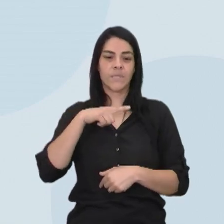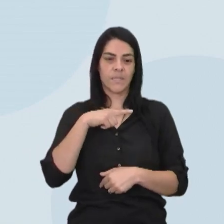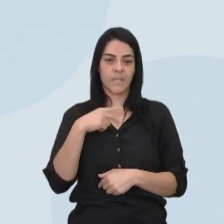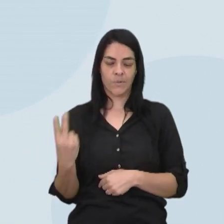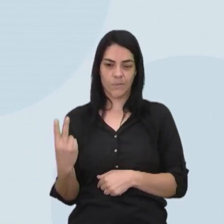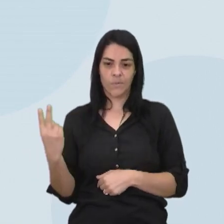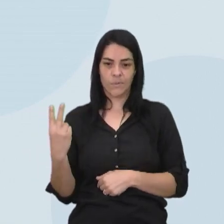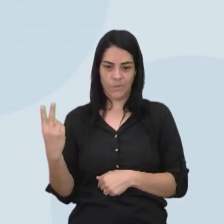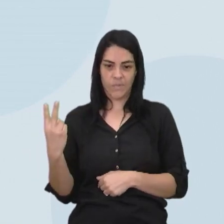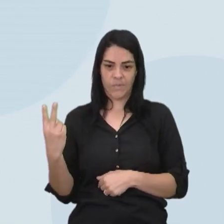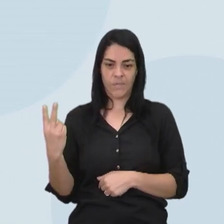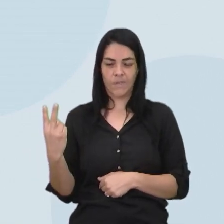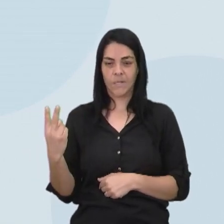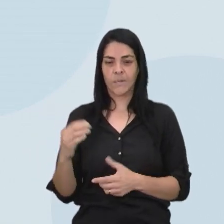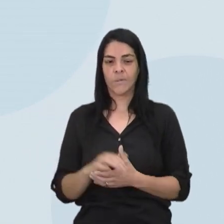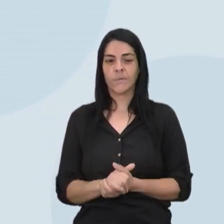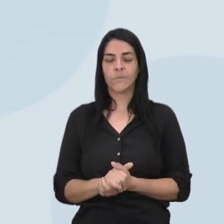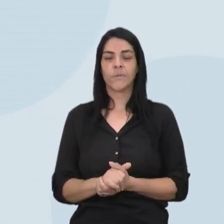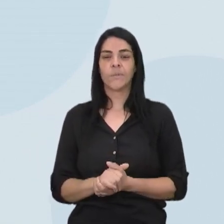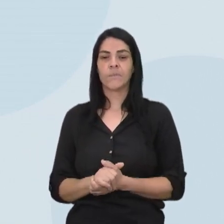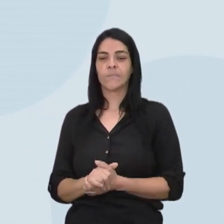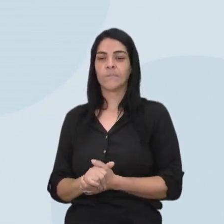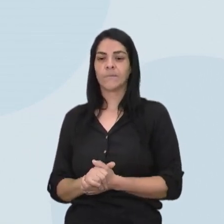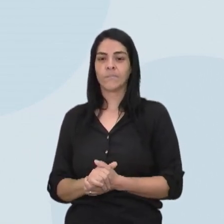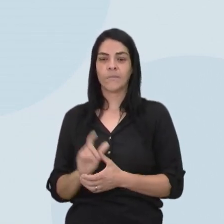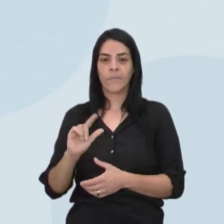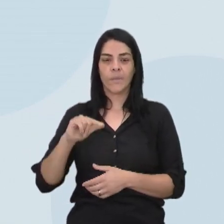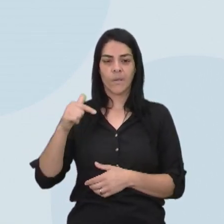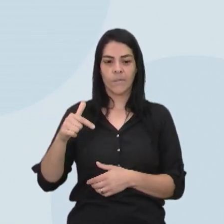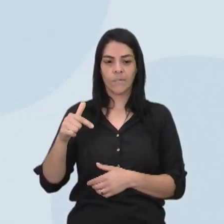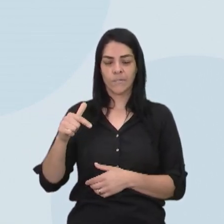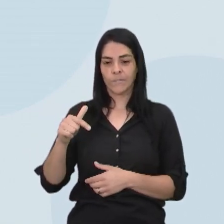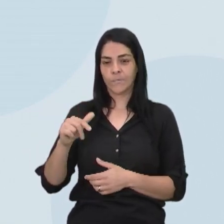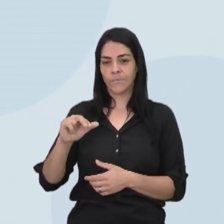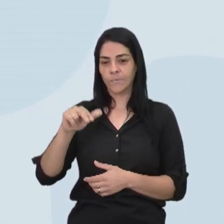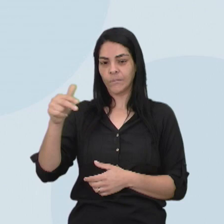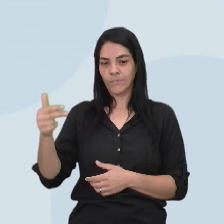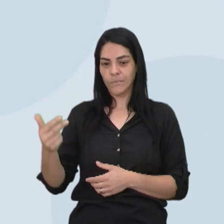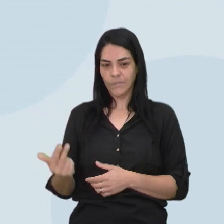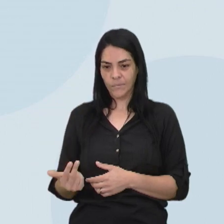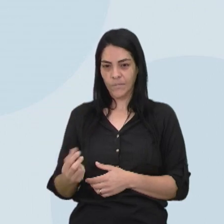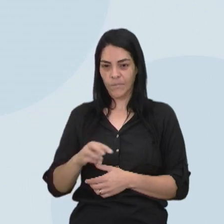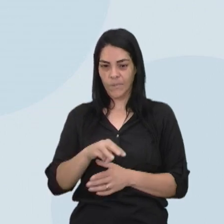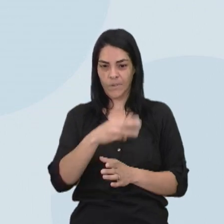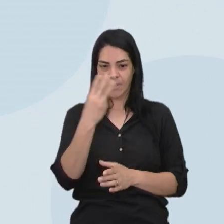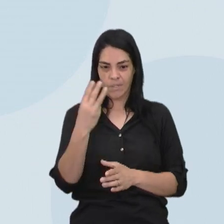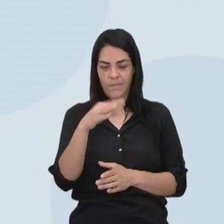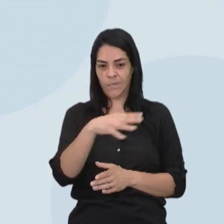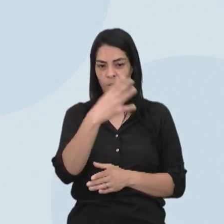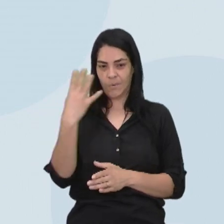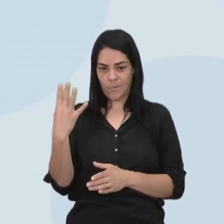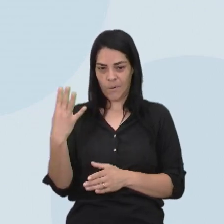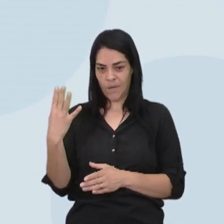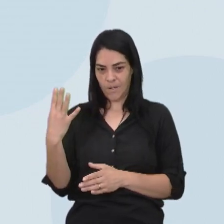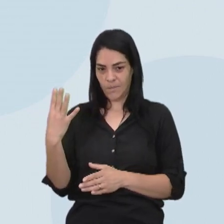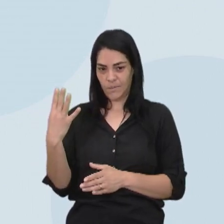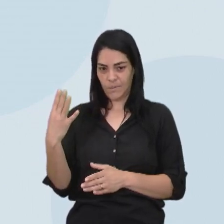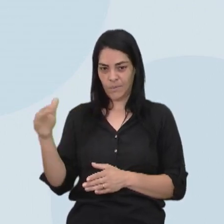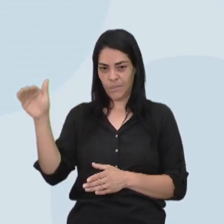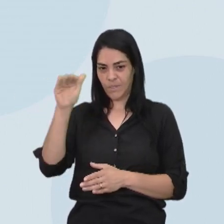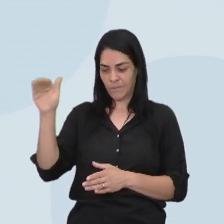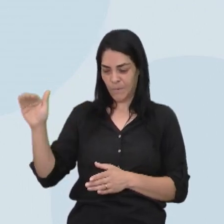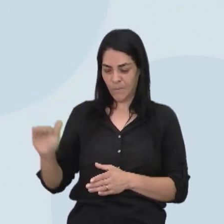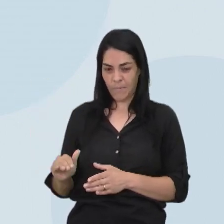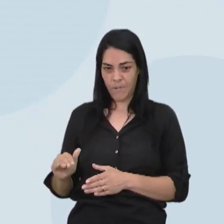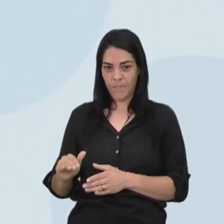que vai um pouquinho mais longe que o primeiro, depois ele cai. O terceiro e o quarto furo indo de cima para baixo,